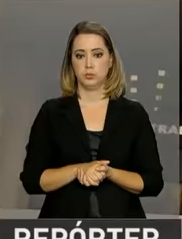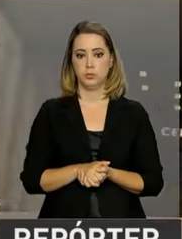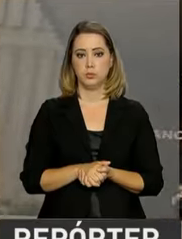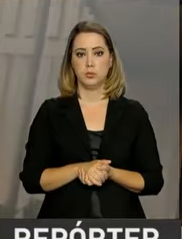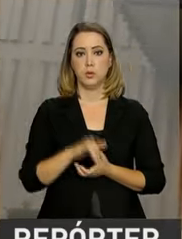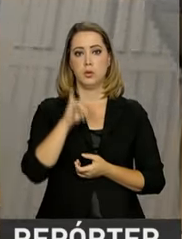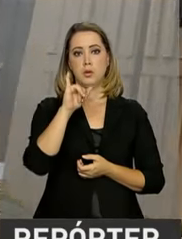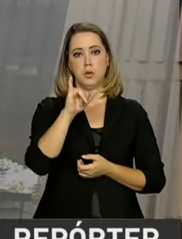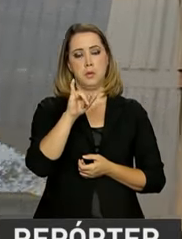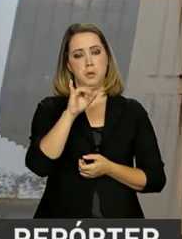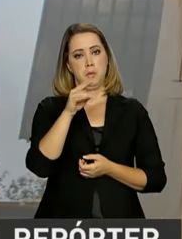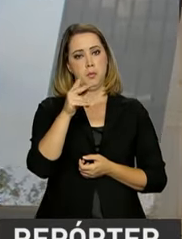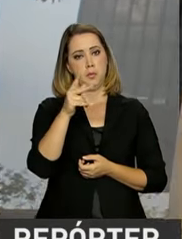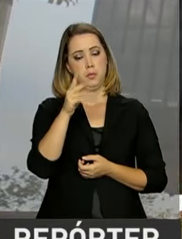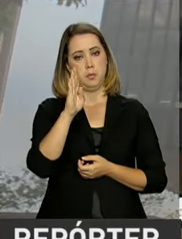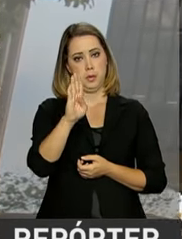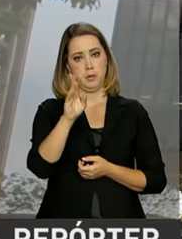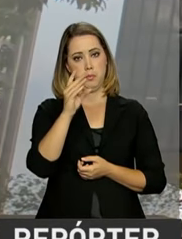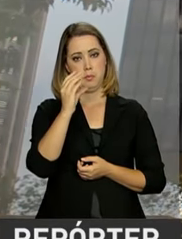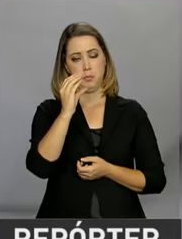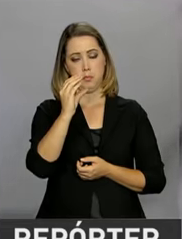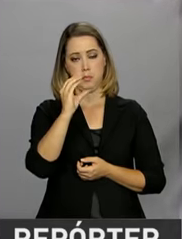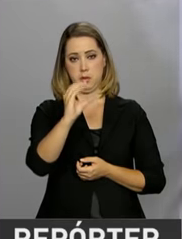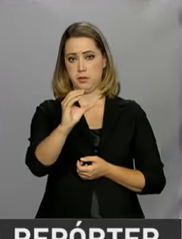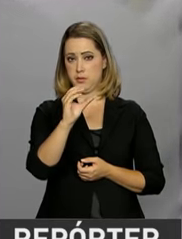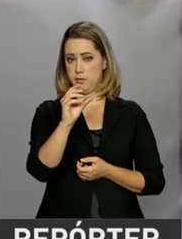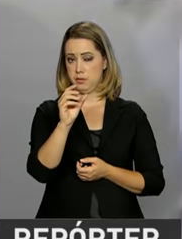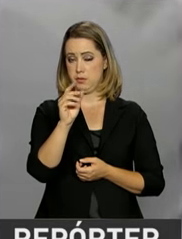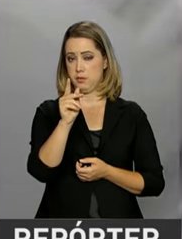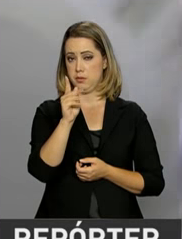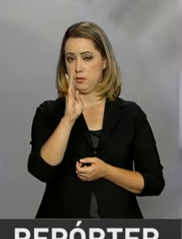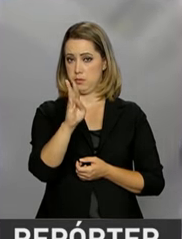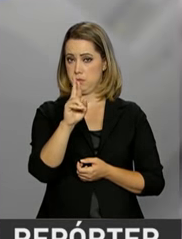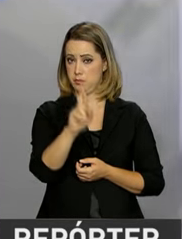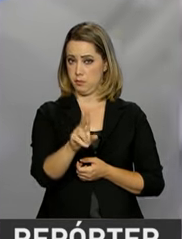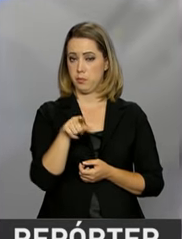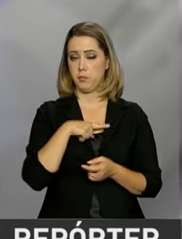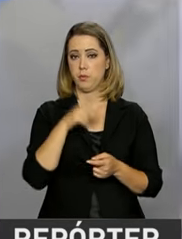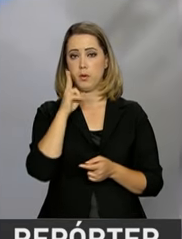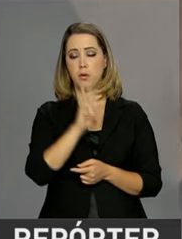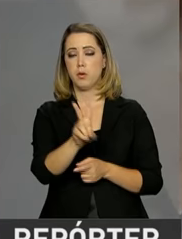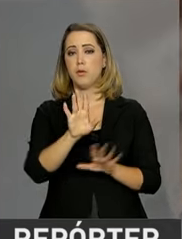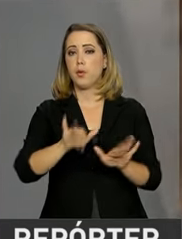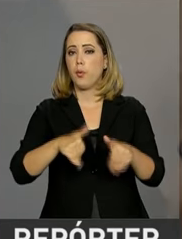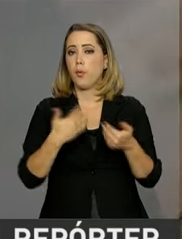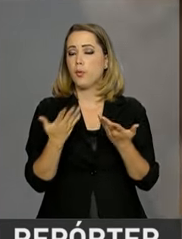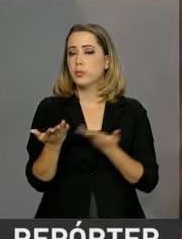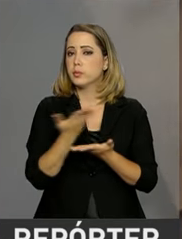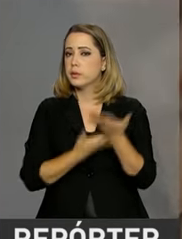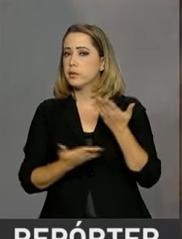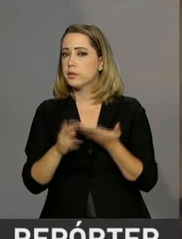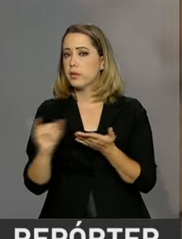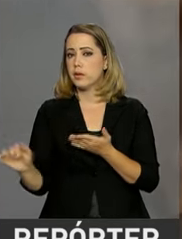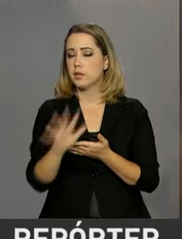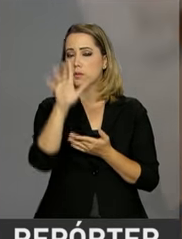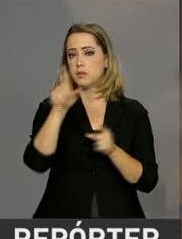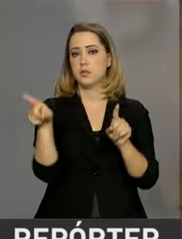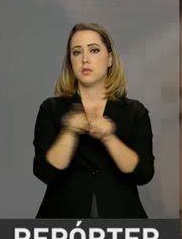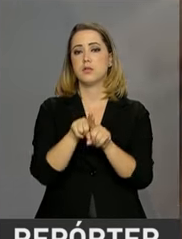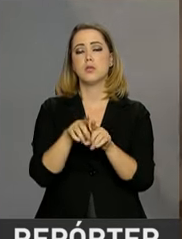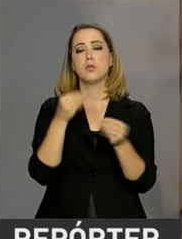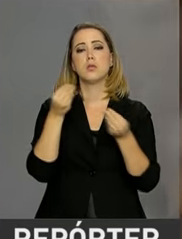ibcb foi criado pelo banco central a instituição utiliza o índice para avaliar o comportamento da inflação e